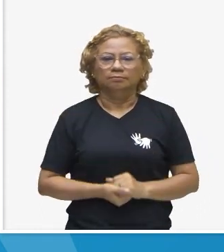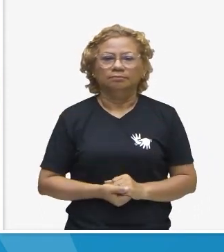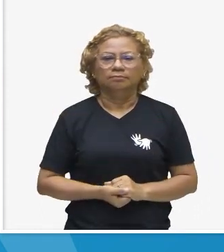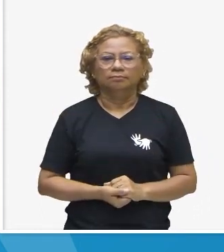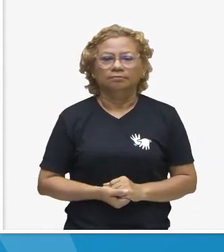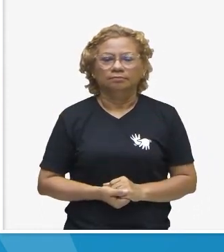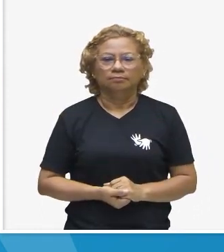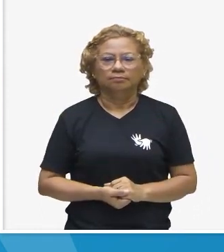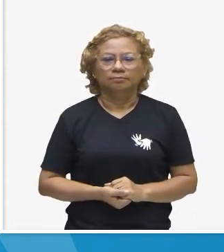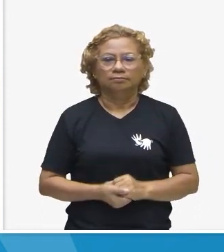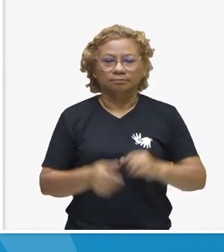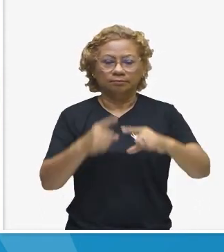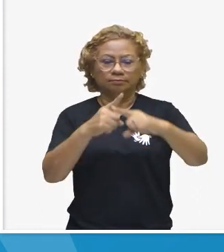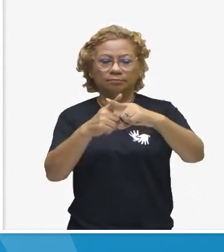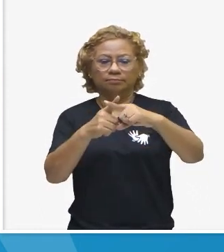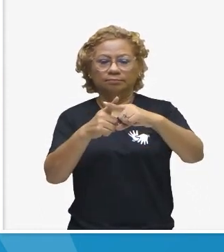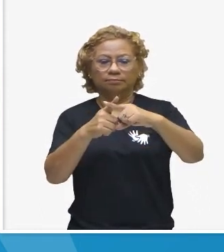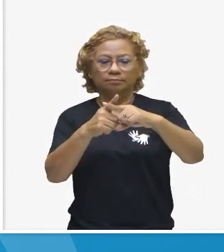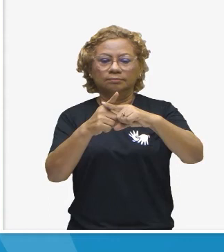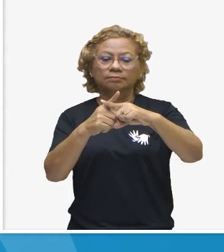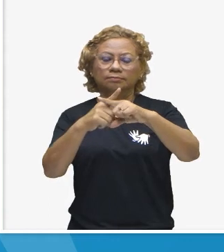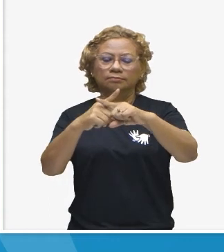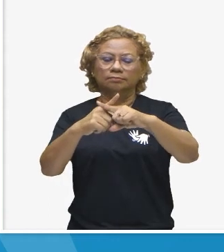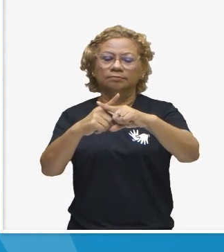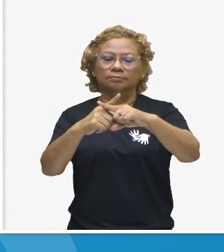Eu tenho duas retas se cruzando,